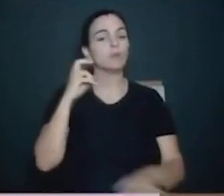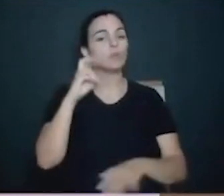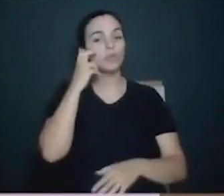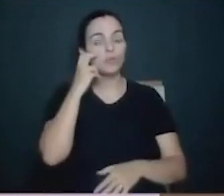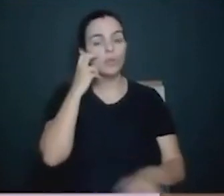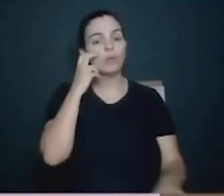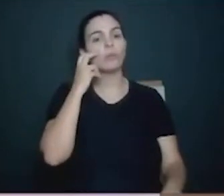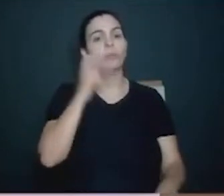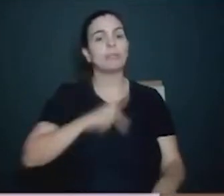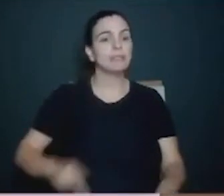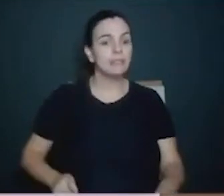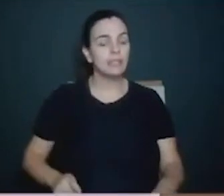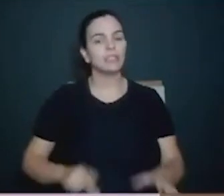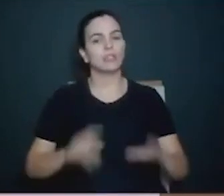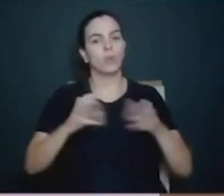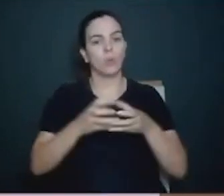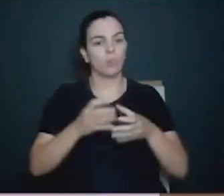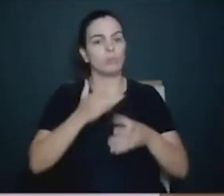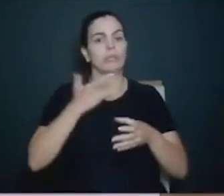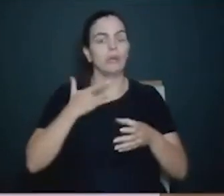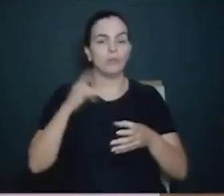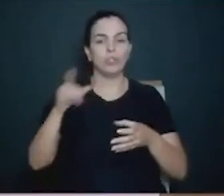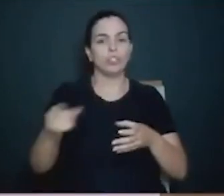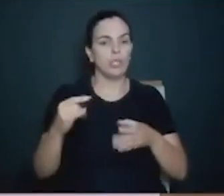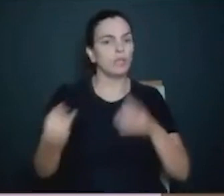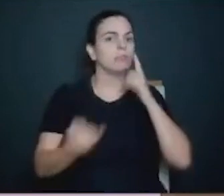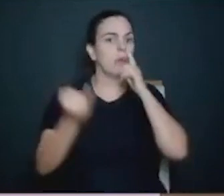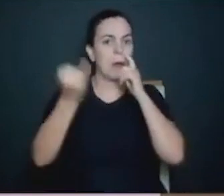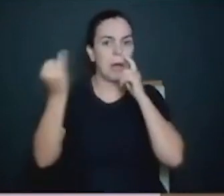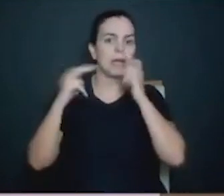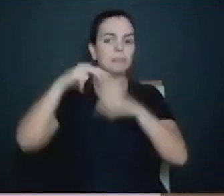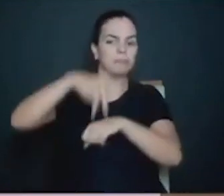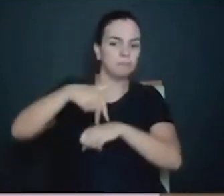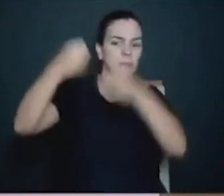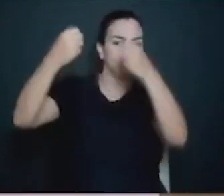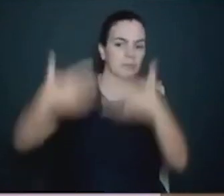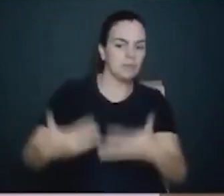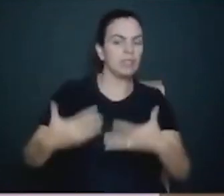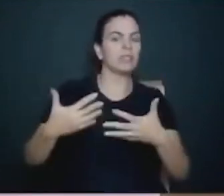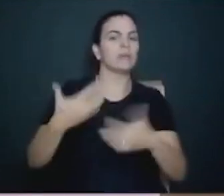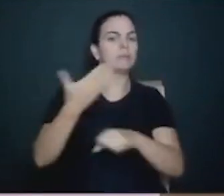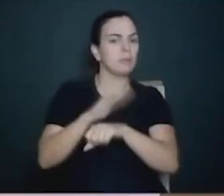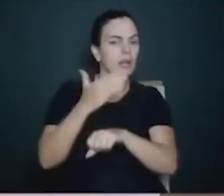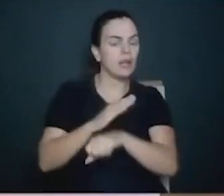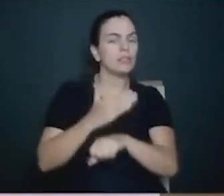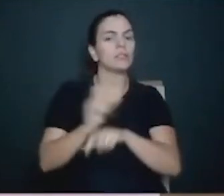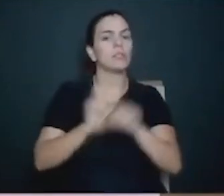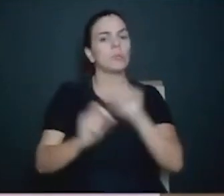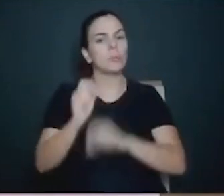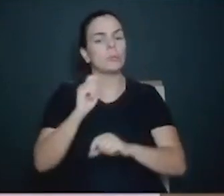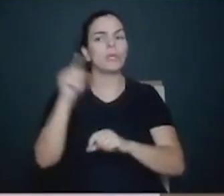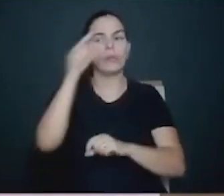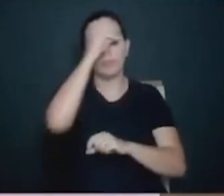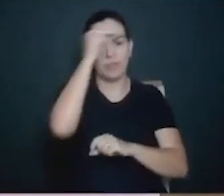vem de muita valia trazer aí algumas ações que a Prefeitura possivelmente esteja